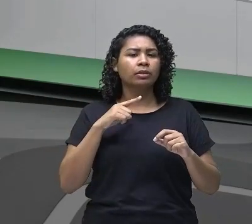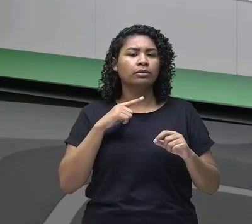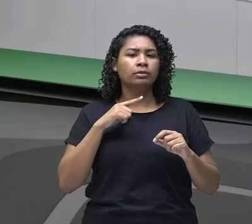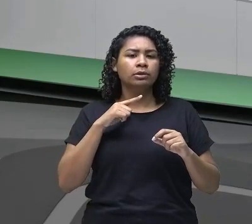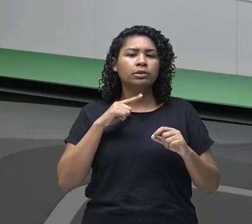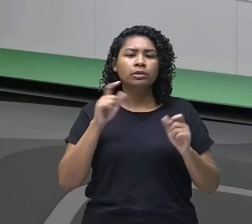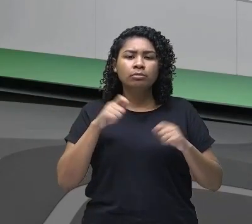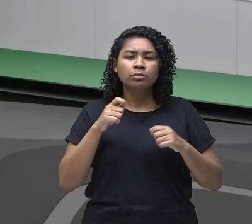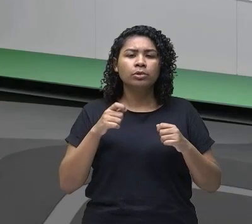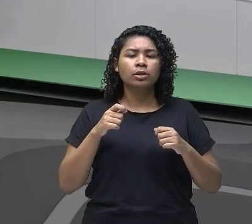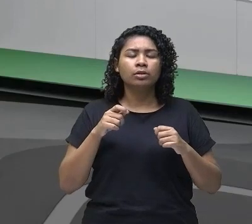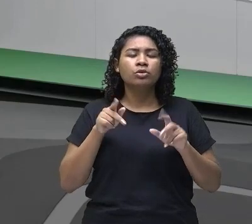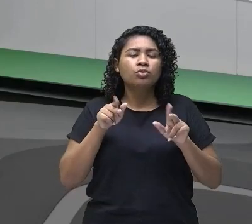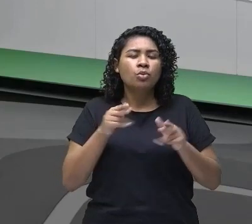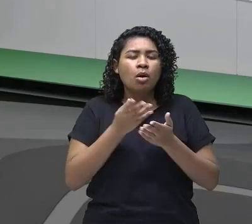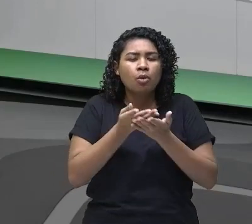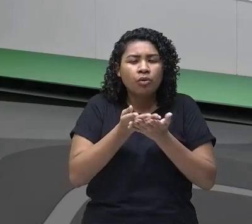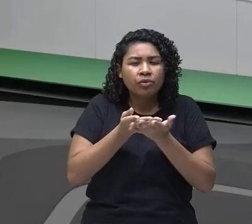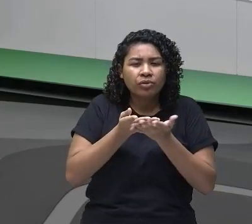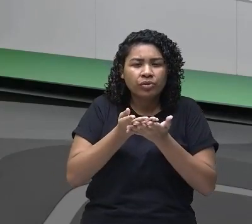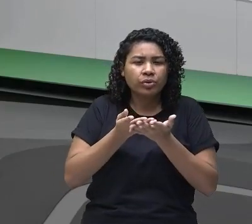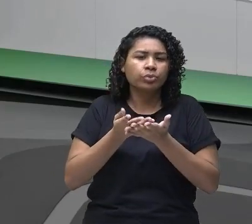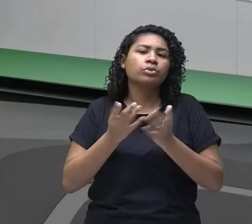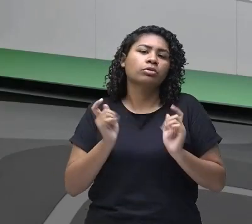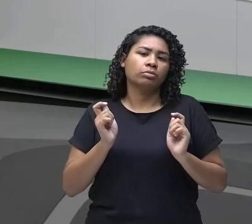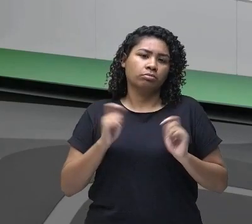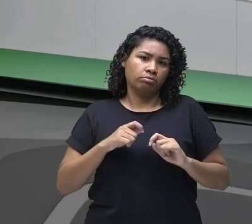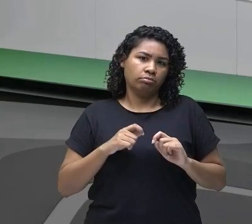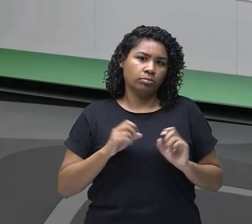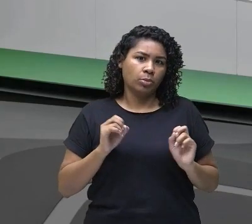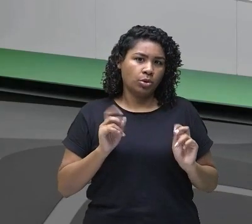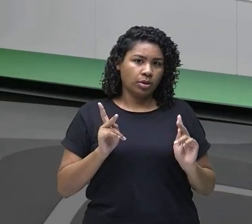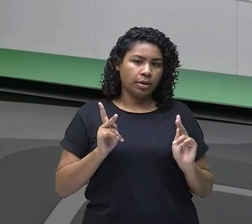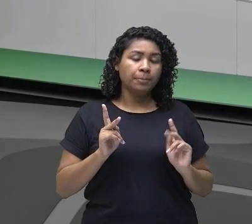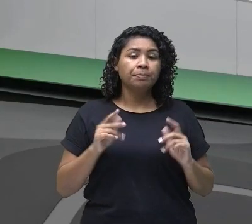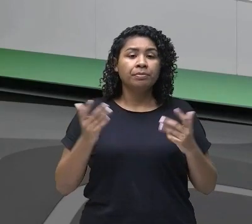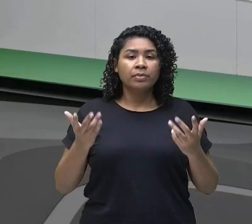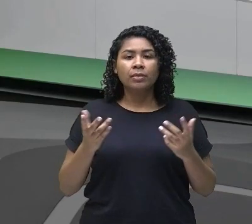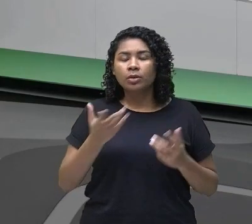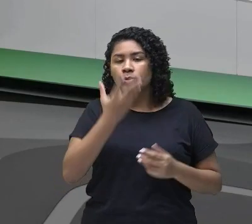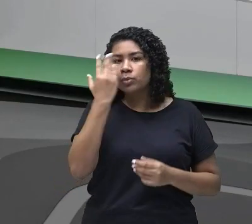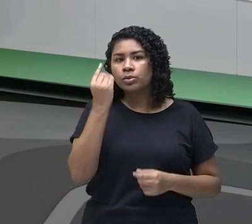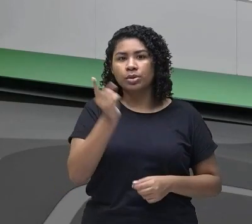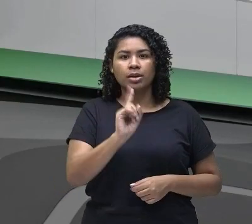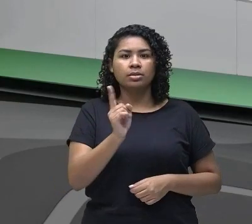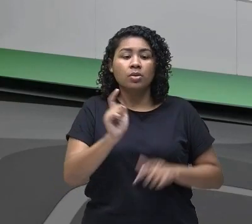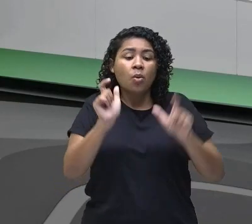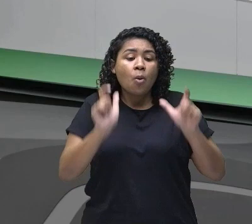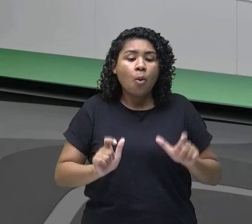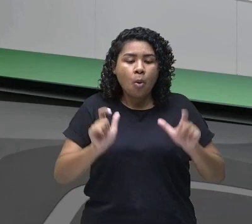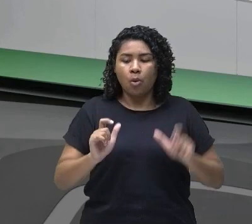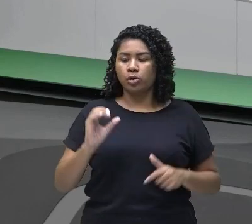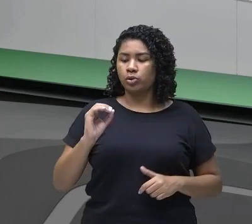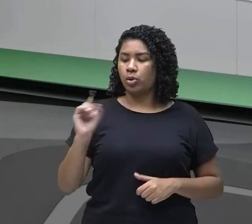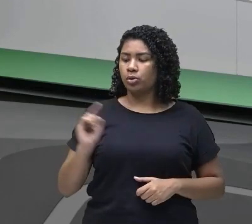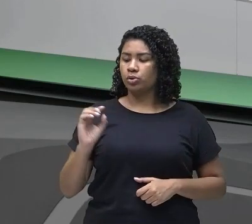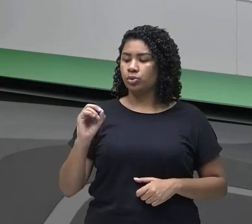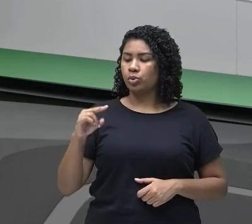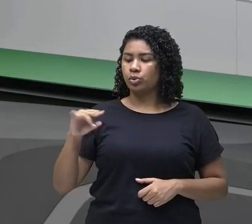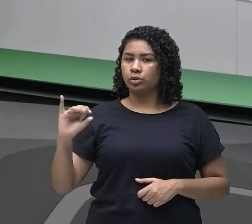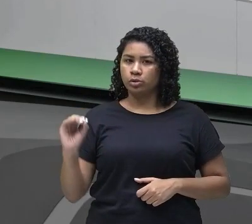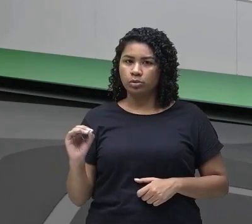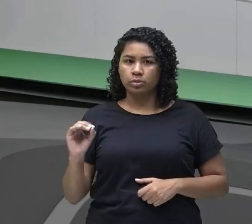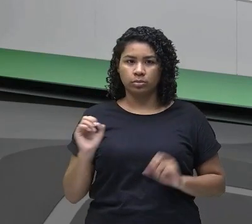camada de ozônio. Então, não esqueçam como é que é formada a camada de ozônio e onde está a localização desta camada,